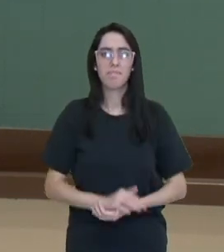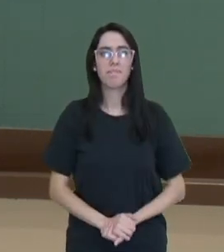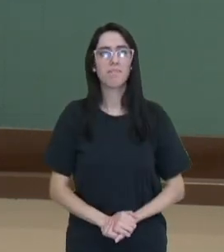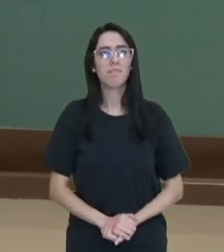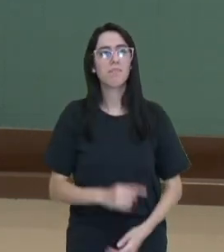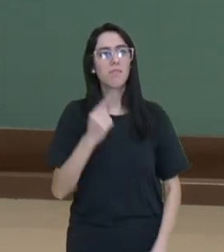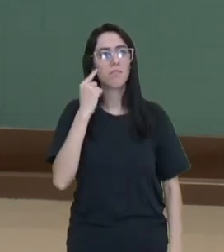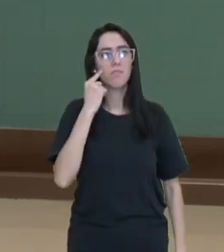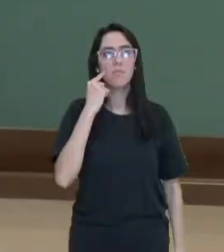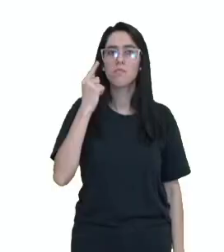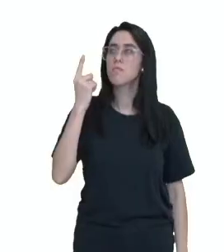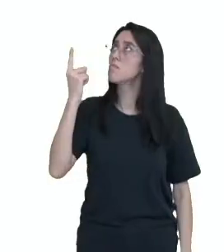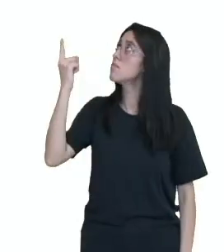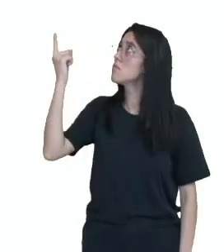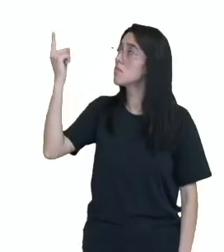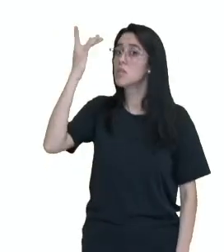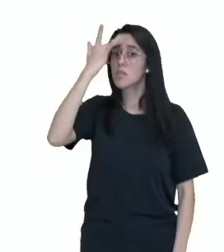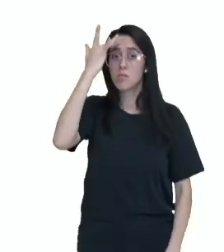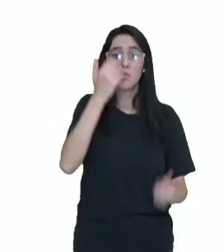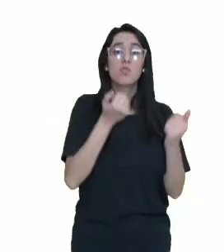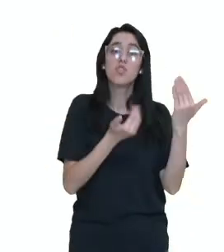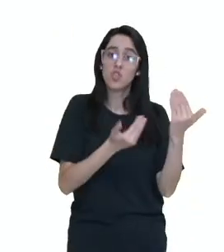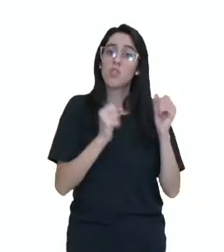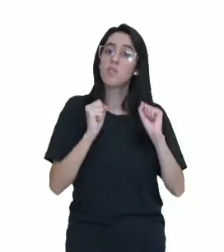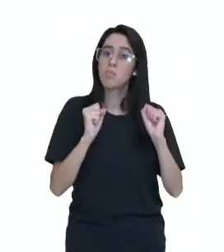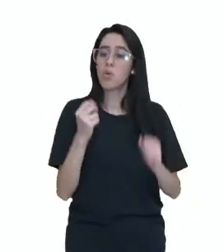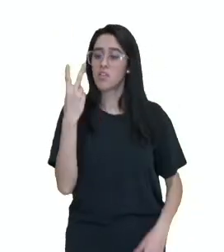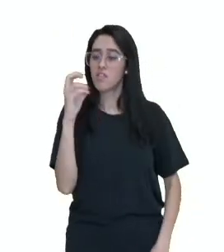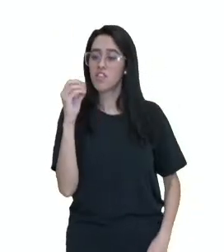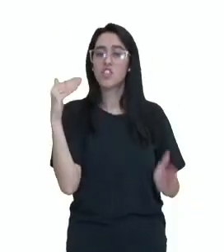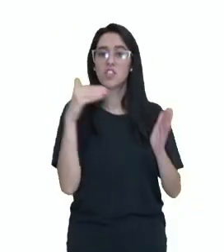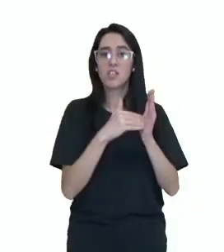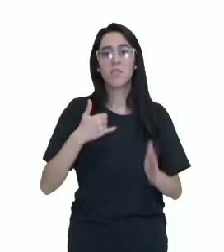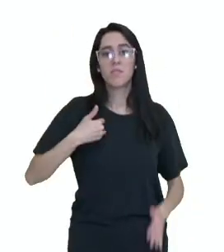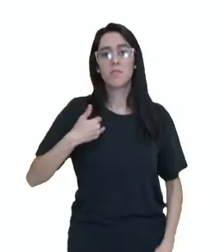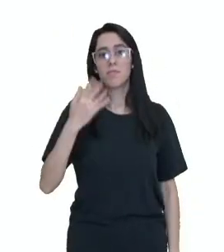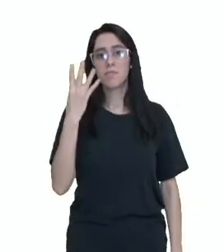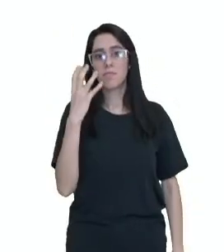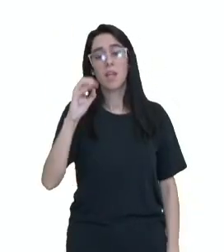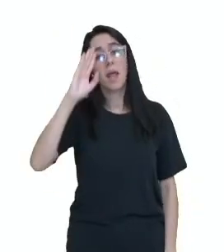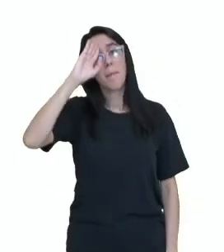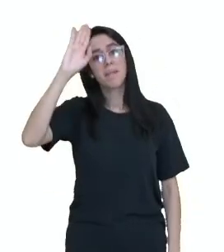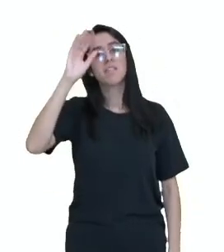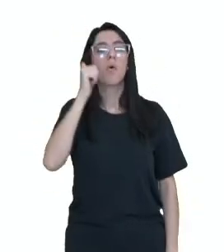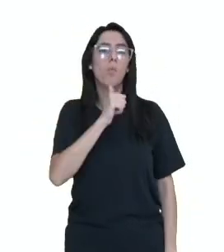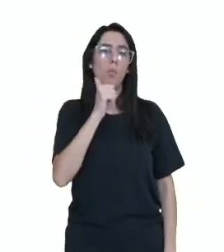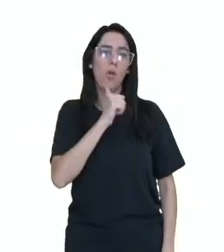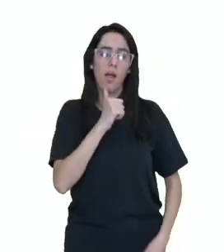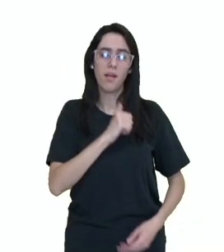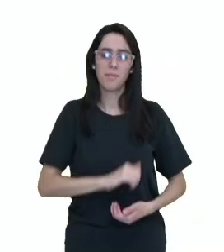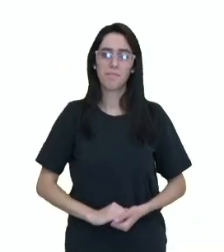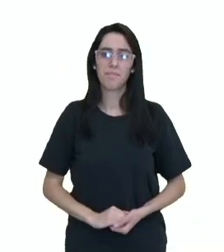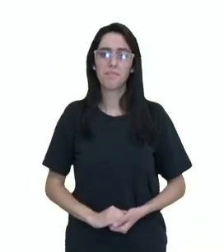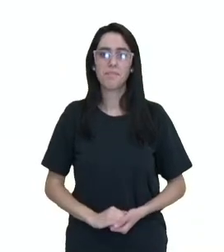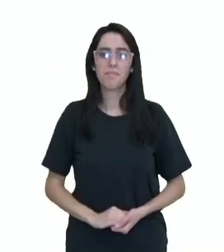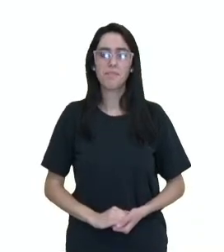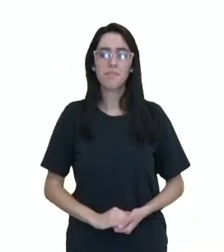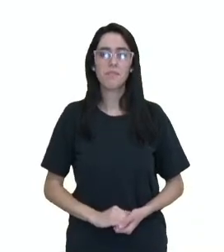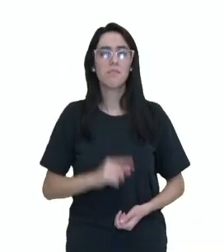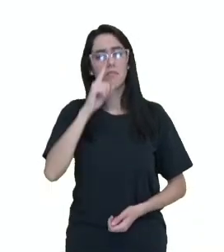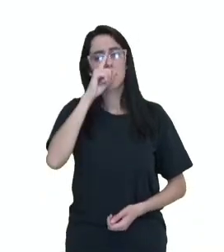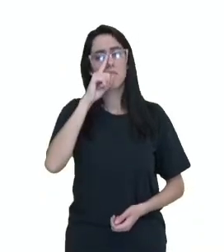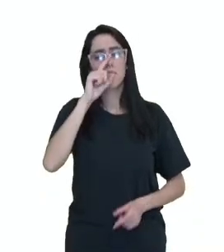Olha, afeta pessoas jovens de 20 a 40 anos de idade, principalmente mulheres. Os fatores de risco podem